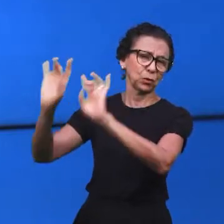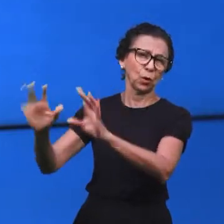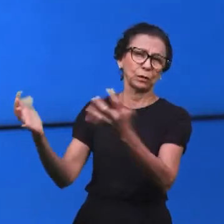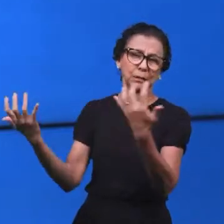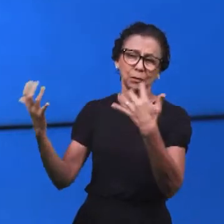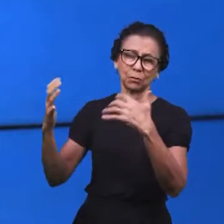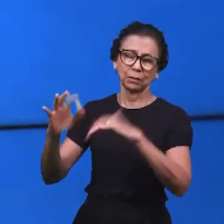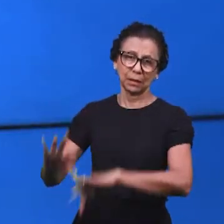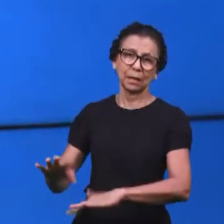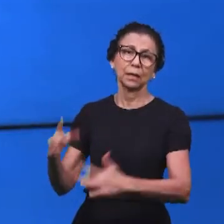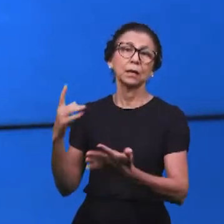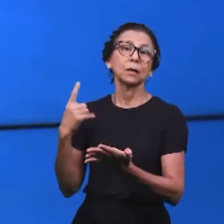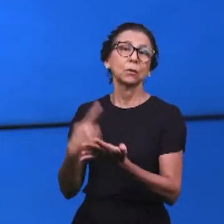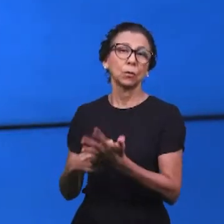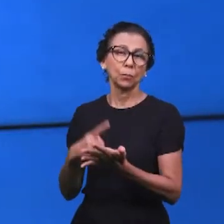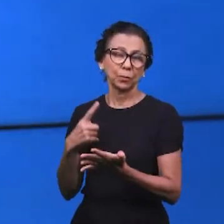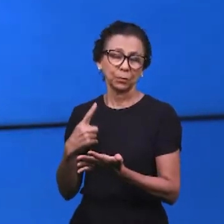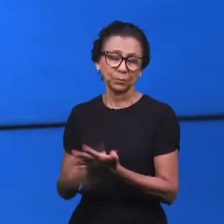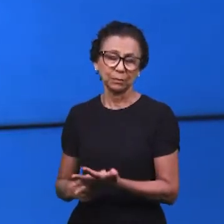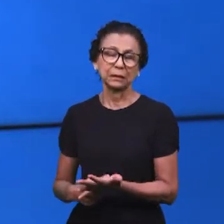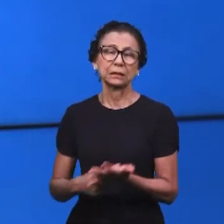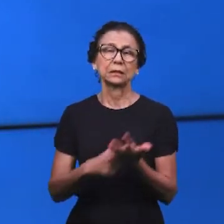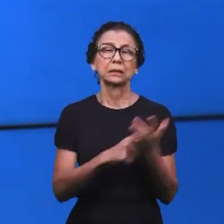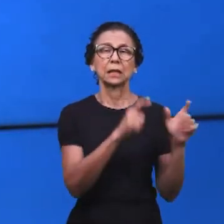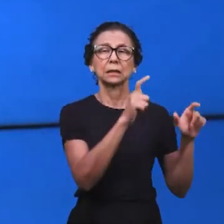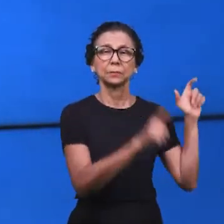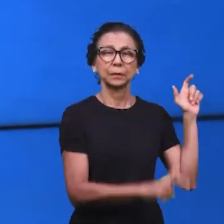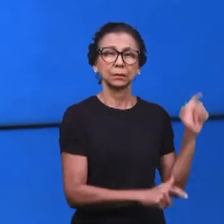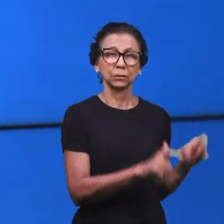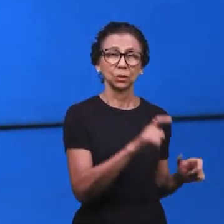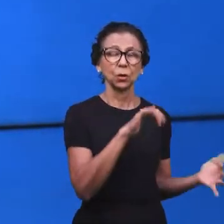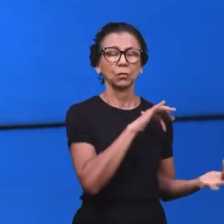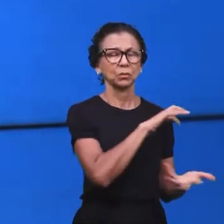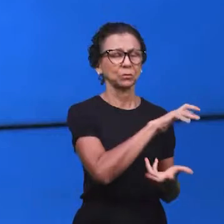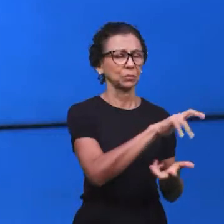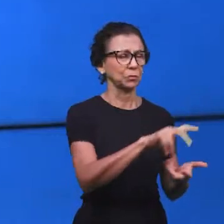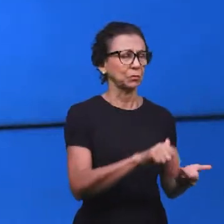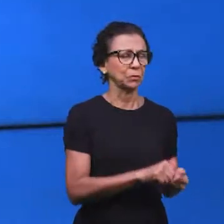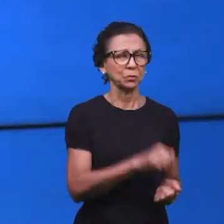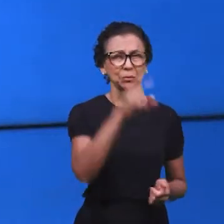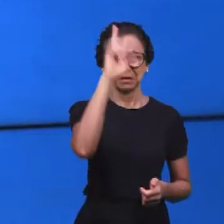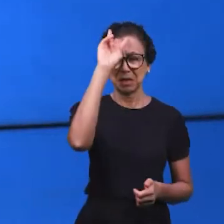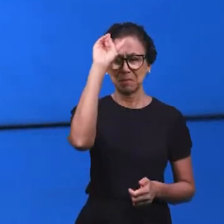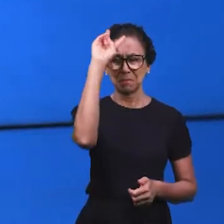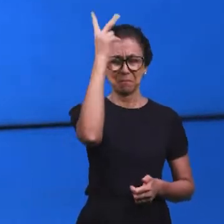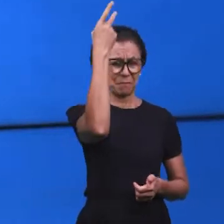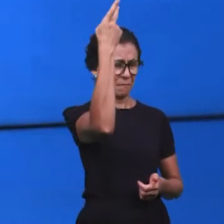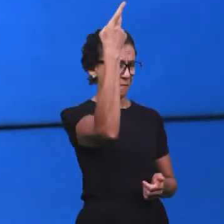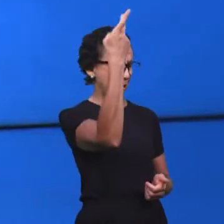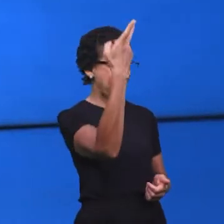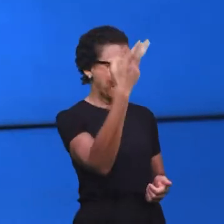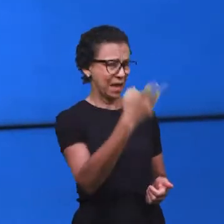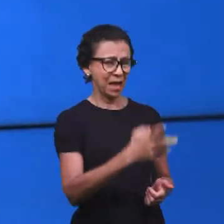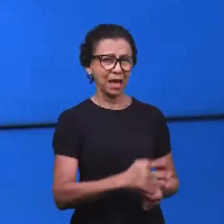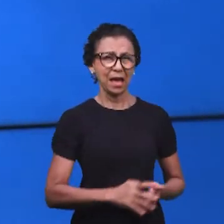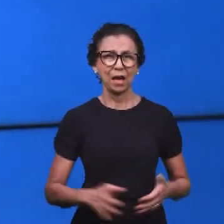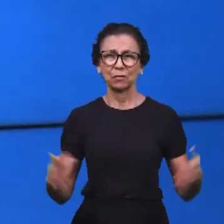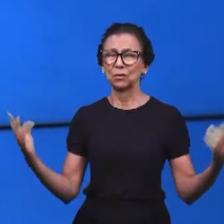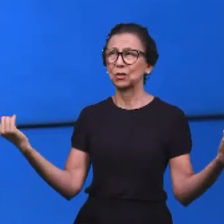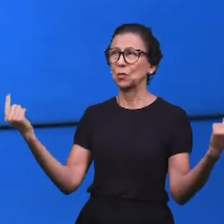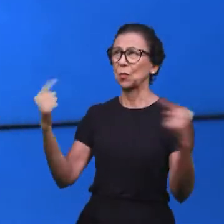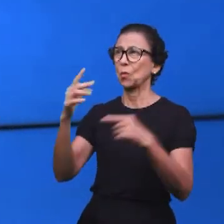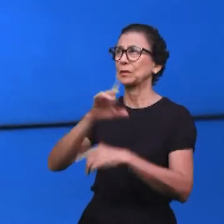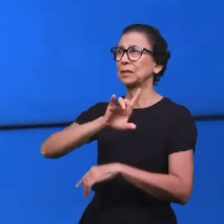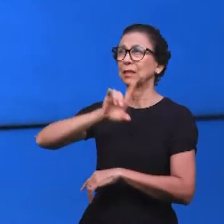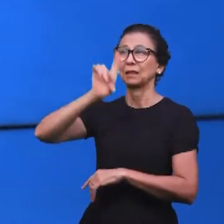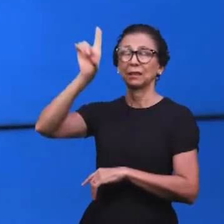levado para esse contexto, um contexto de destruição, de rebelião, um contexto de rebelião contra Deus, e